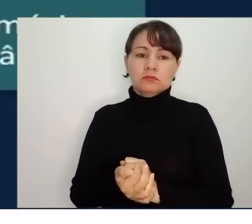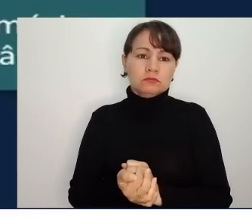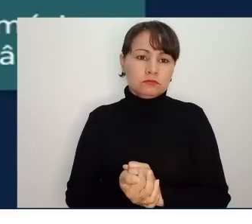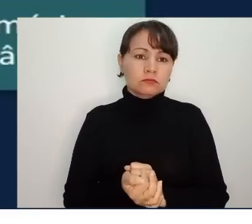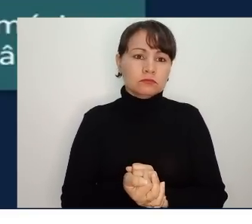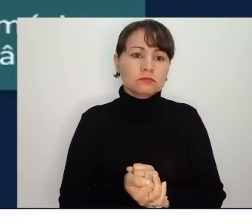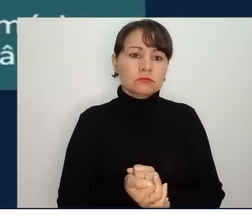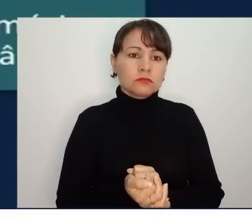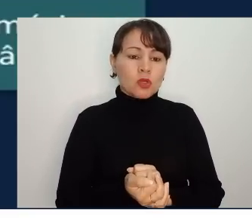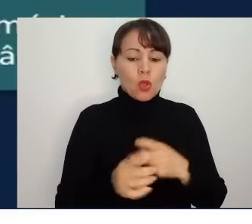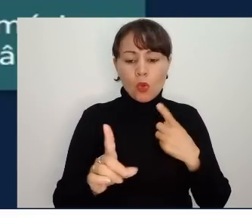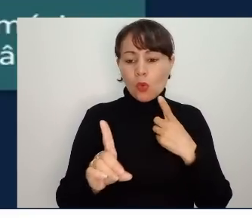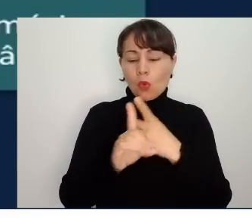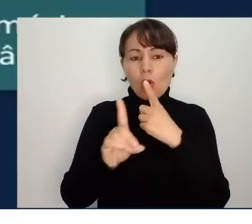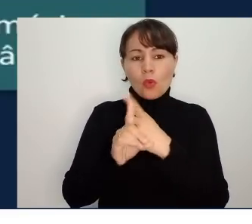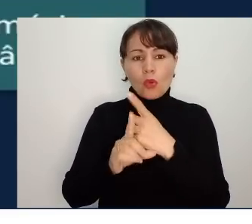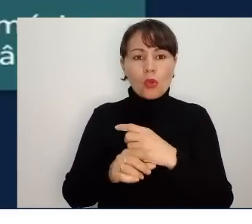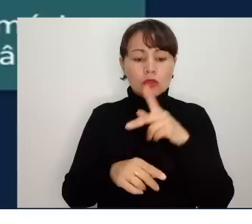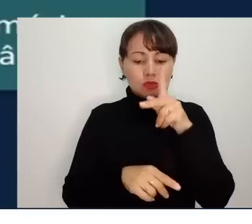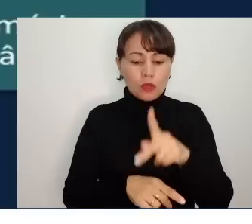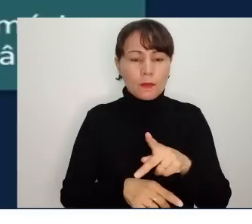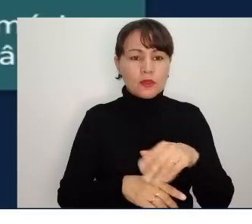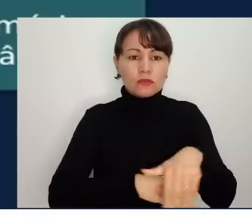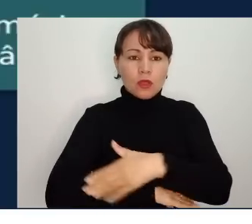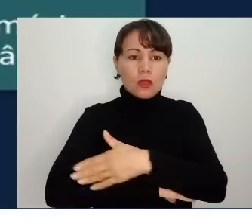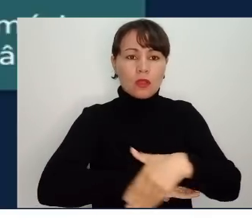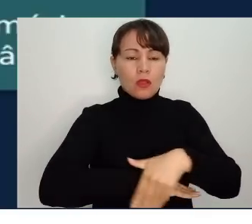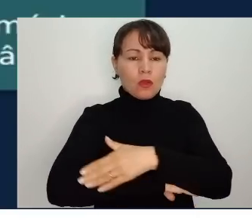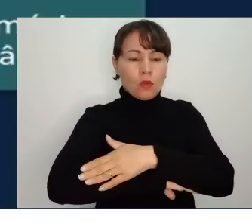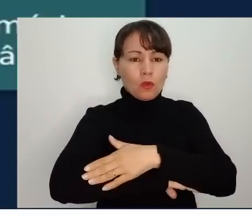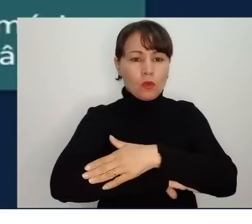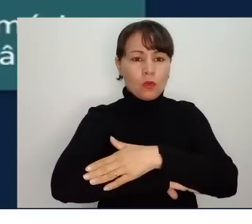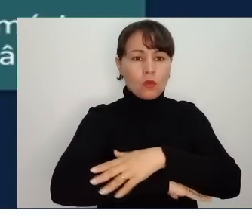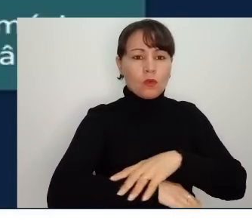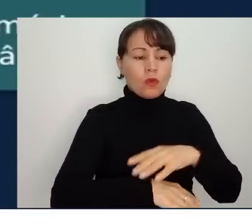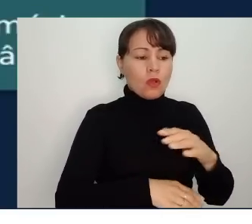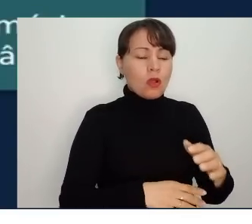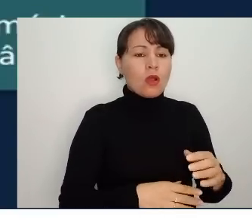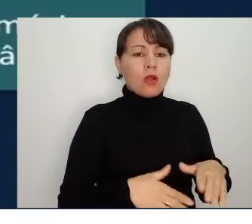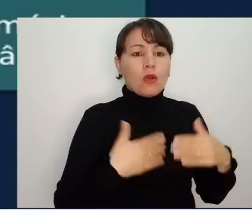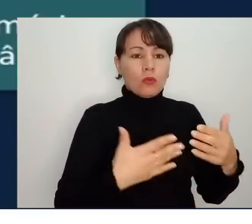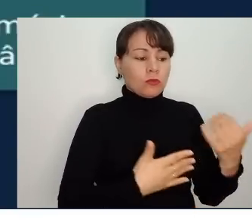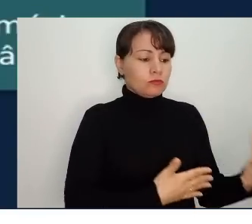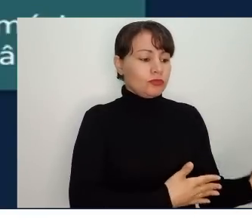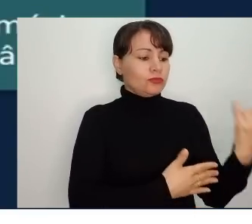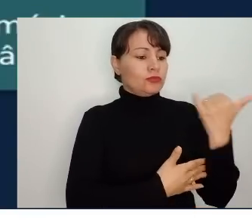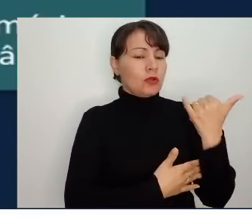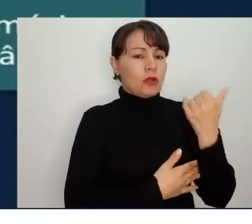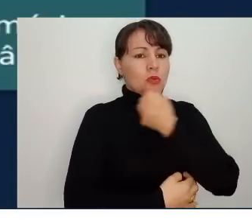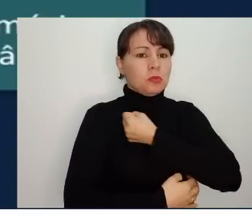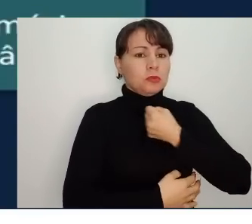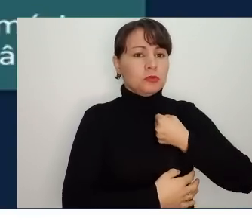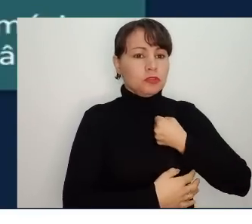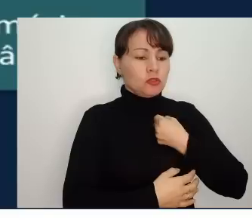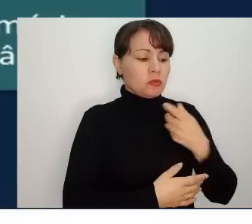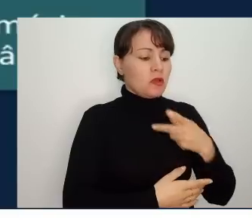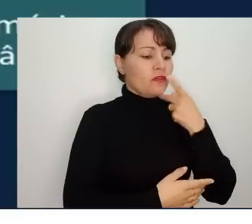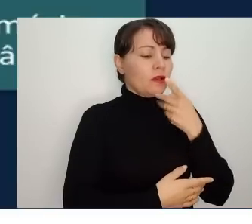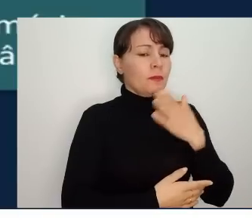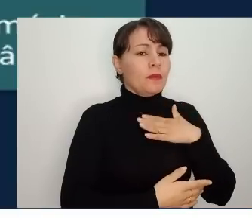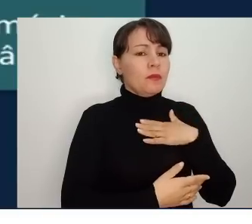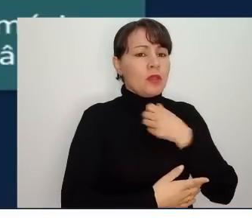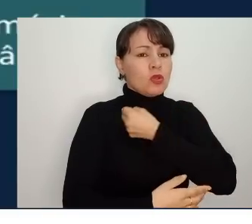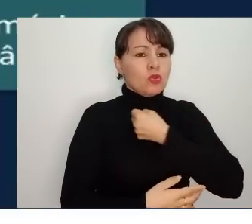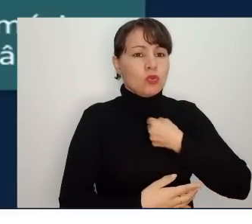pessoa numa determinada rua, ou quando me passo o número de um telefone e eu anoto, ou disco, ou passo